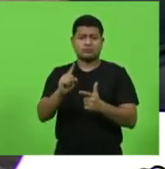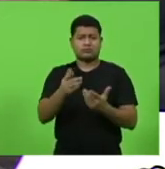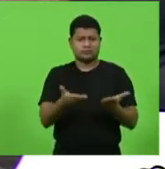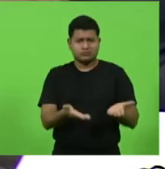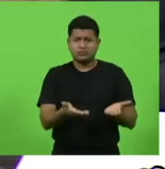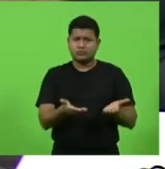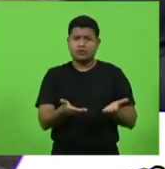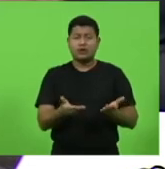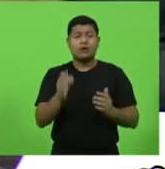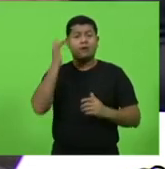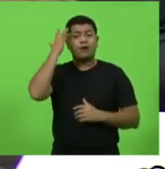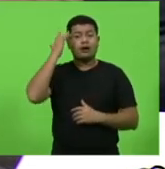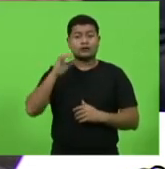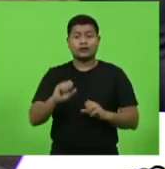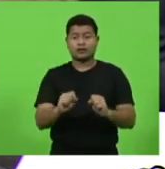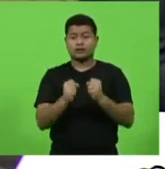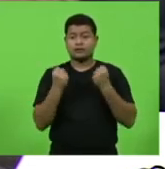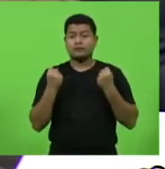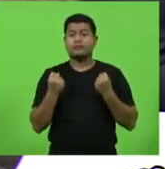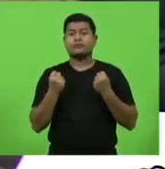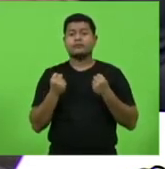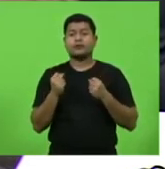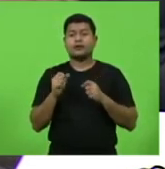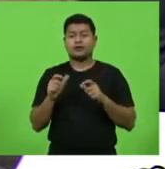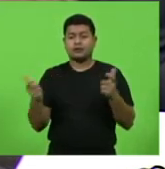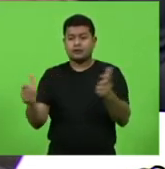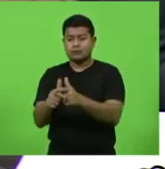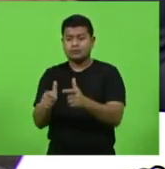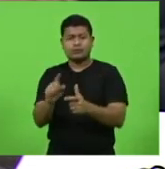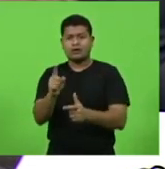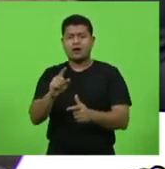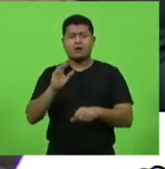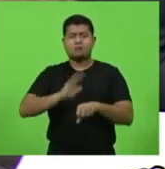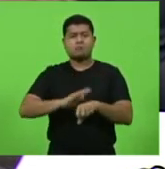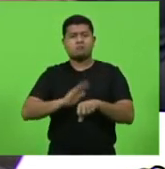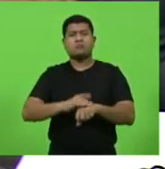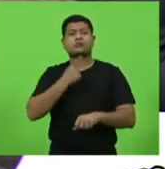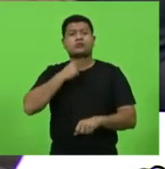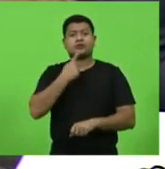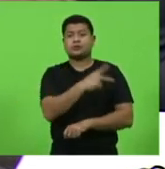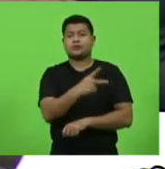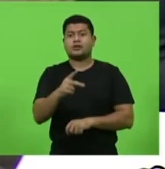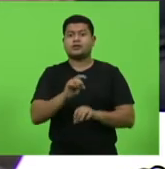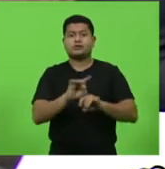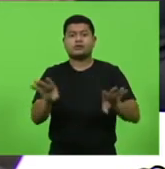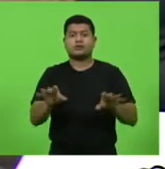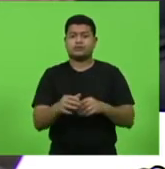não, eles lutam apenas em defesa de causas próprias. E, se eu posso